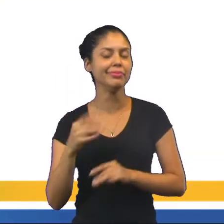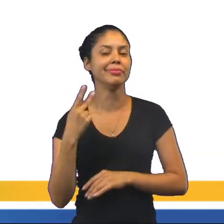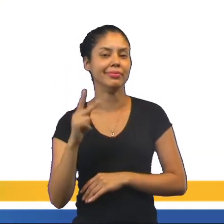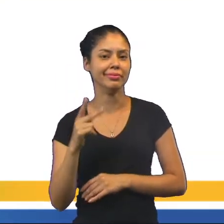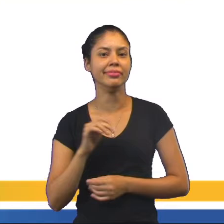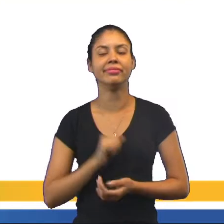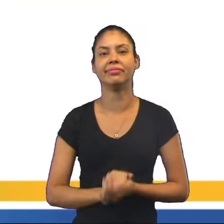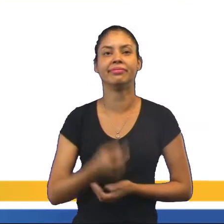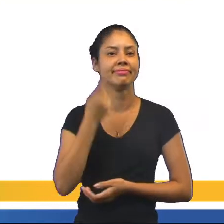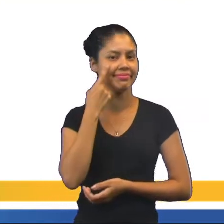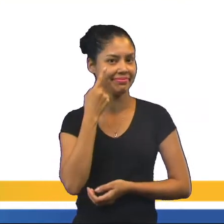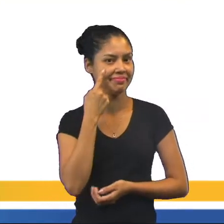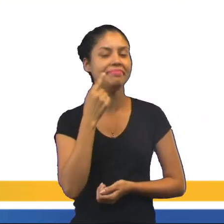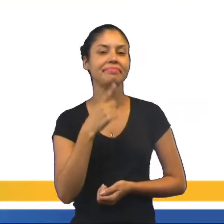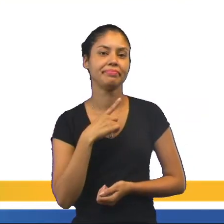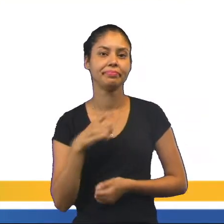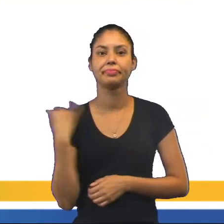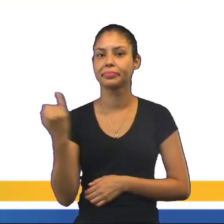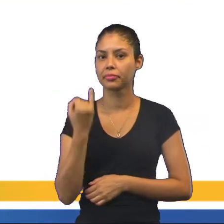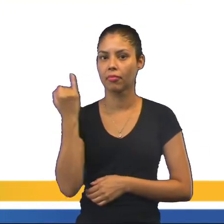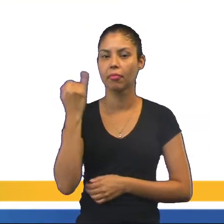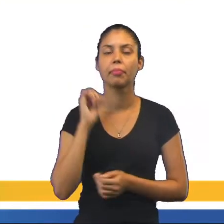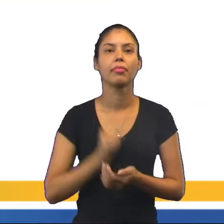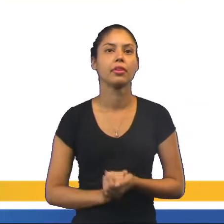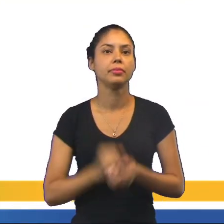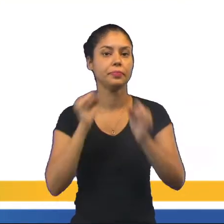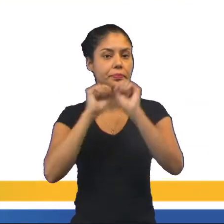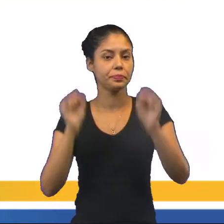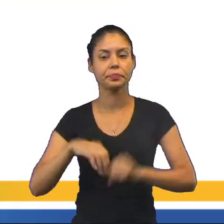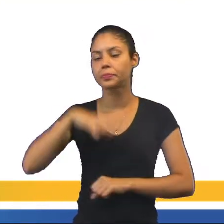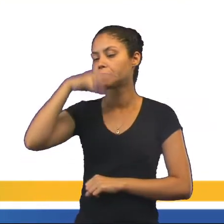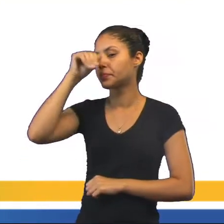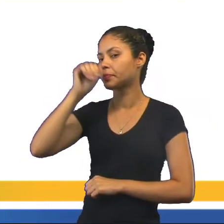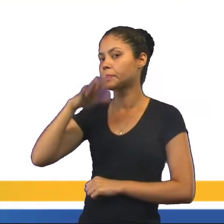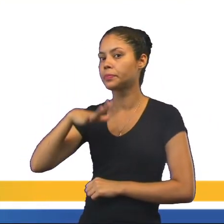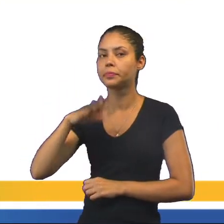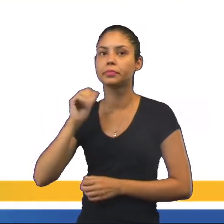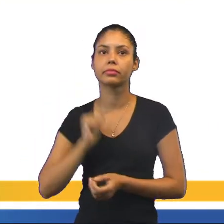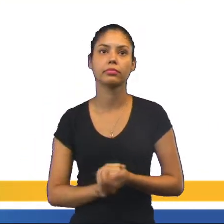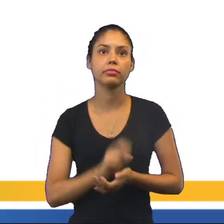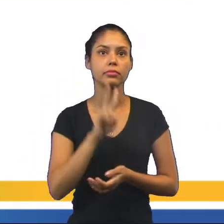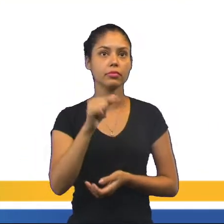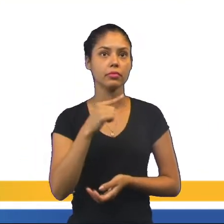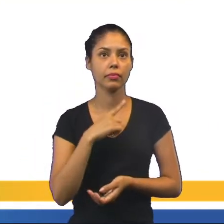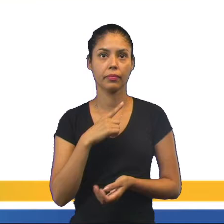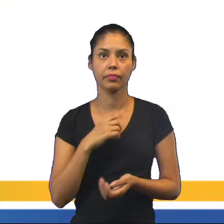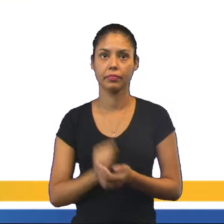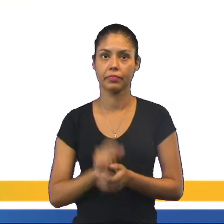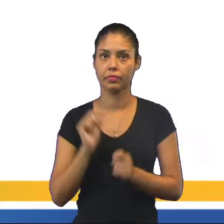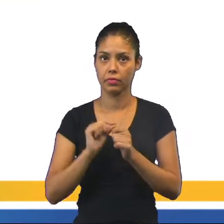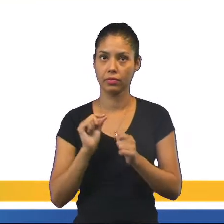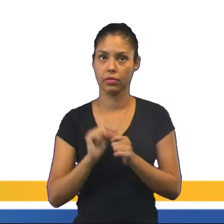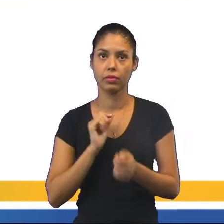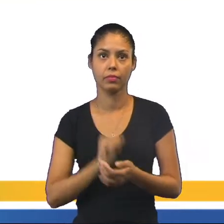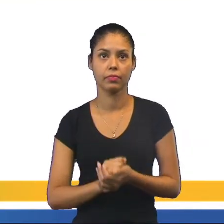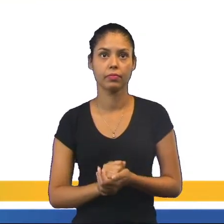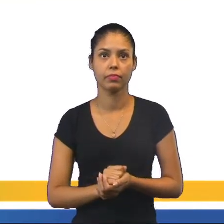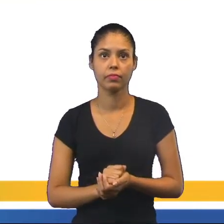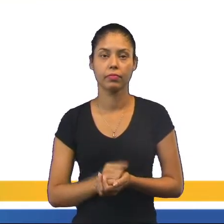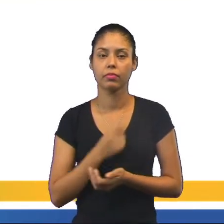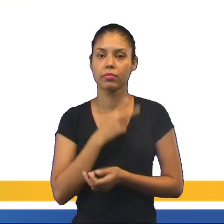deles. Então, o que a gente tem de principal a respeito do sistema respiratório? Que ele vai ser aí formado pelas